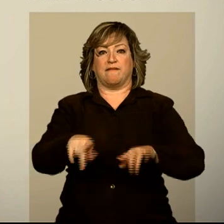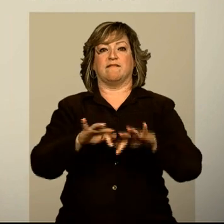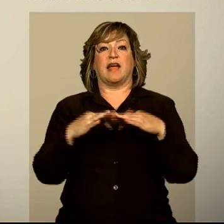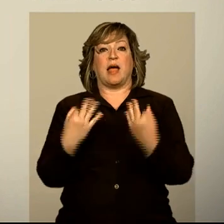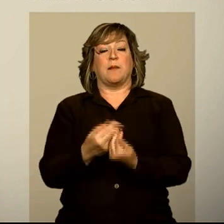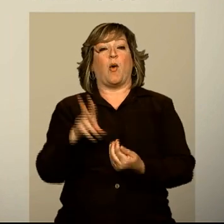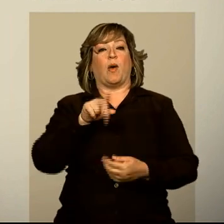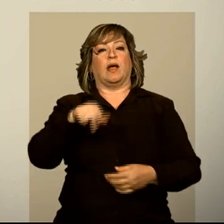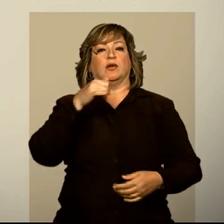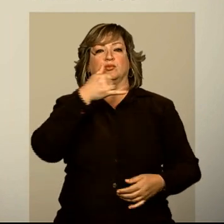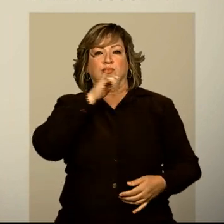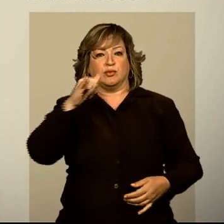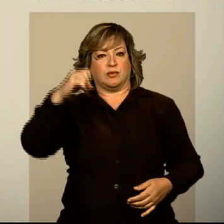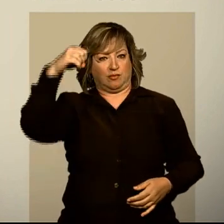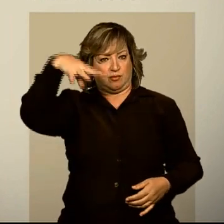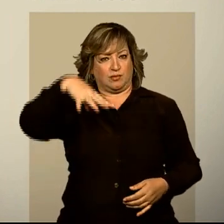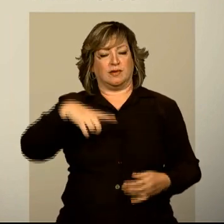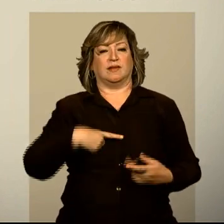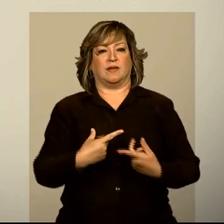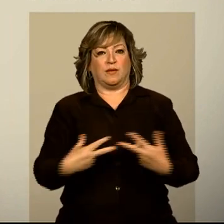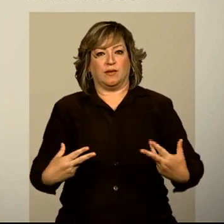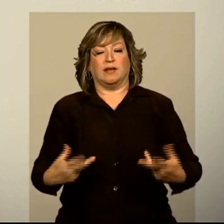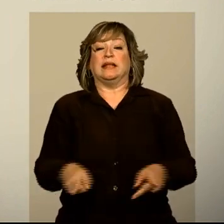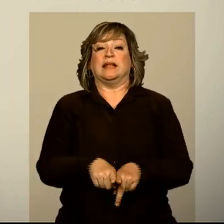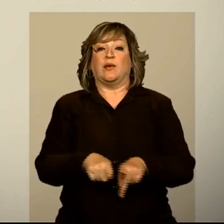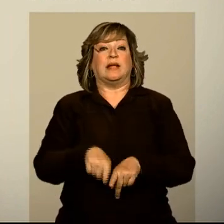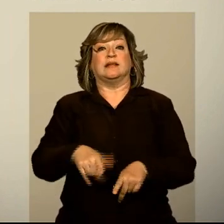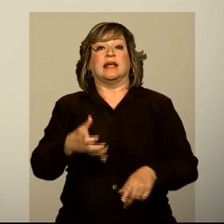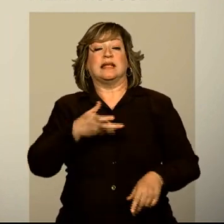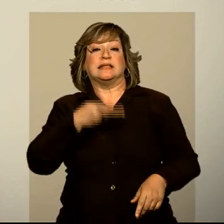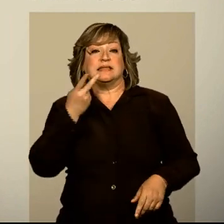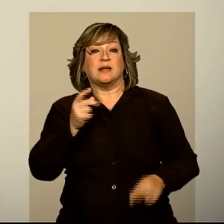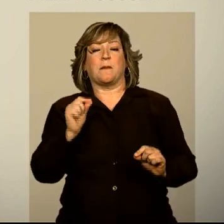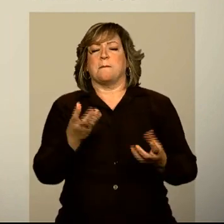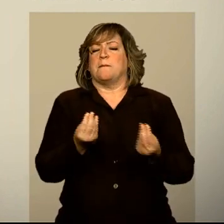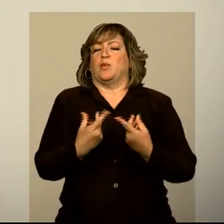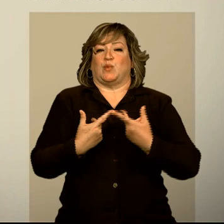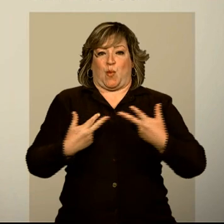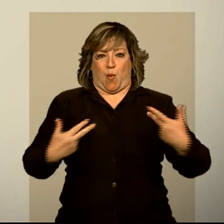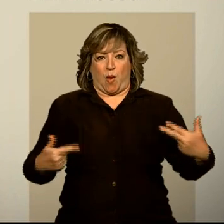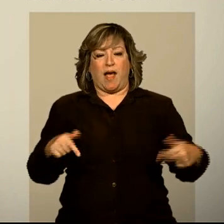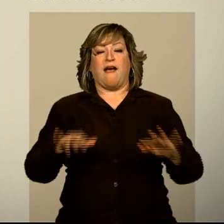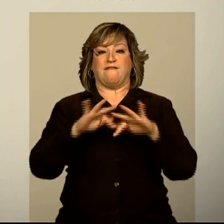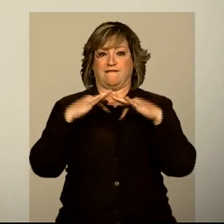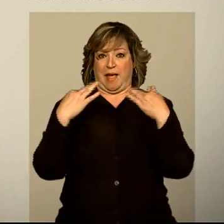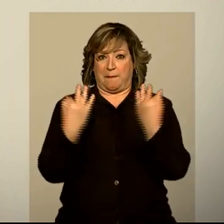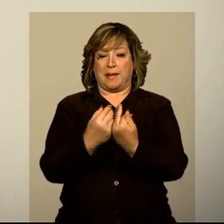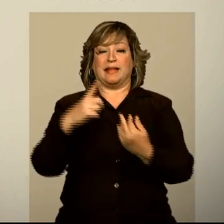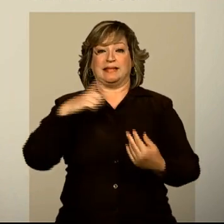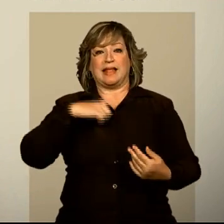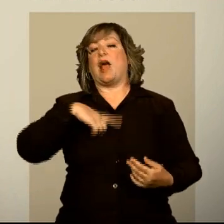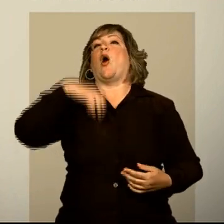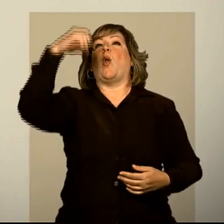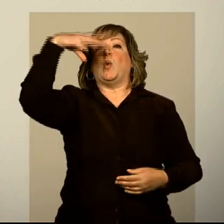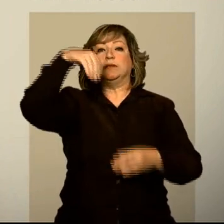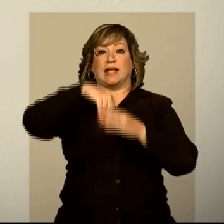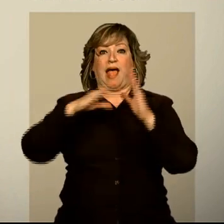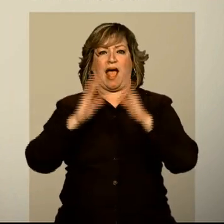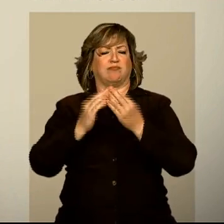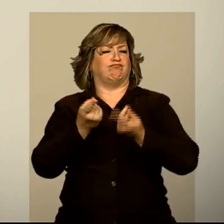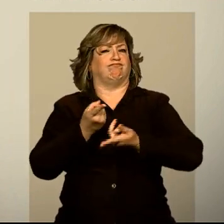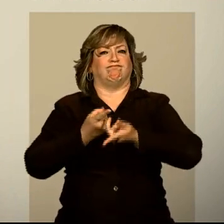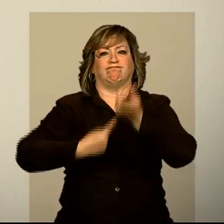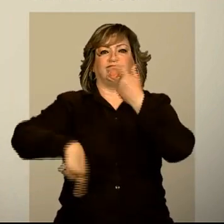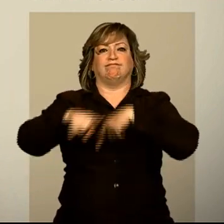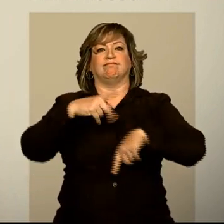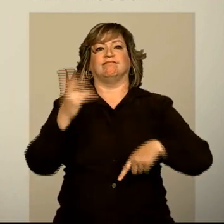utilizando a energia elétrica em fino oceano significa muita coisa a família que tem luz em casa dá um